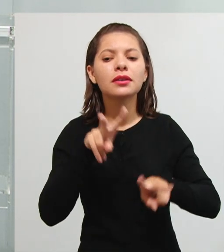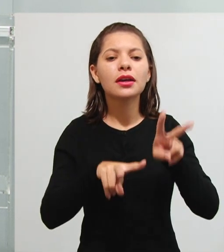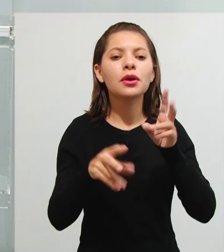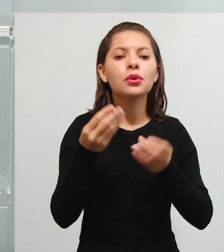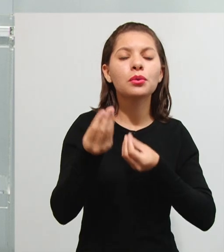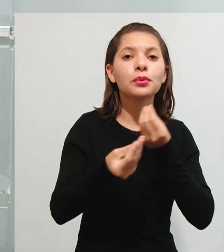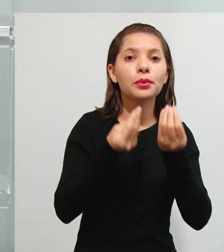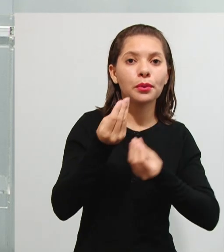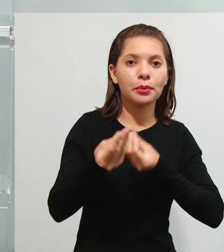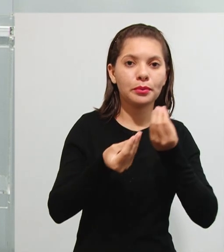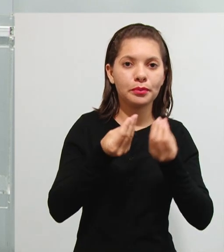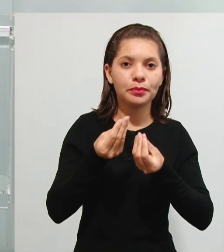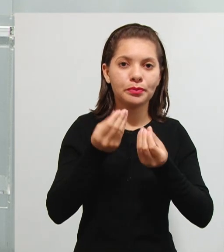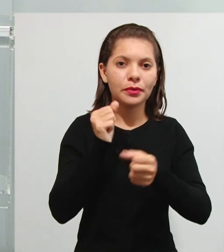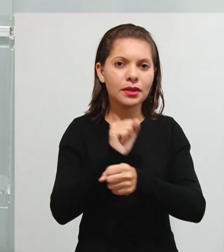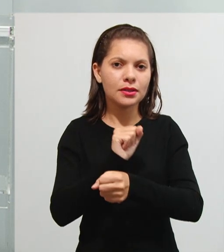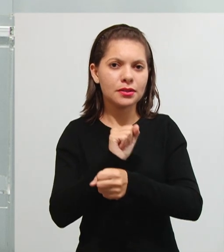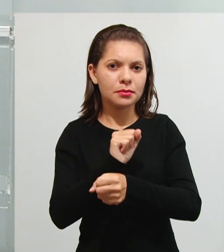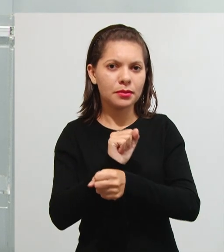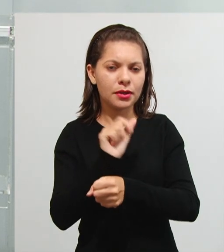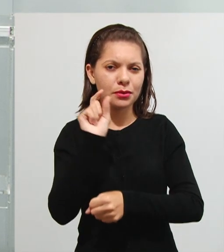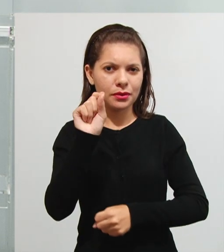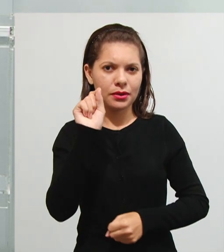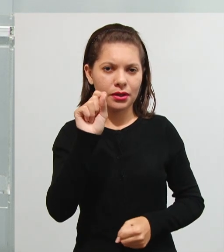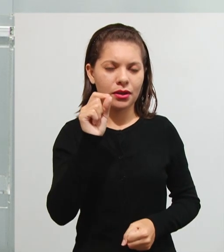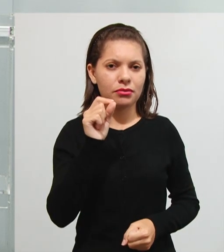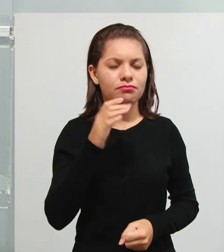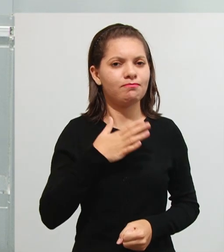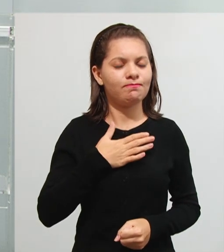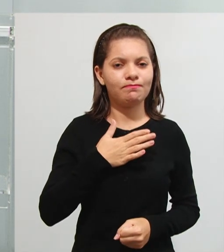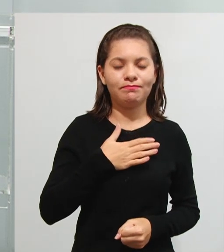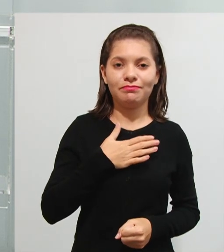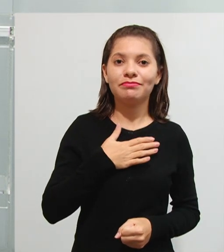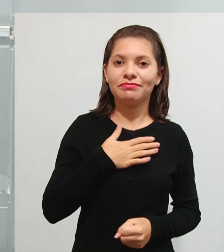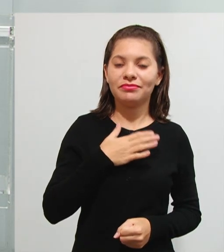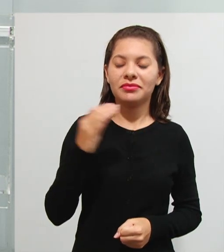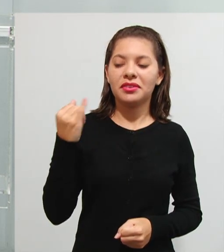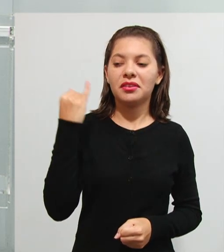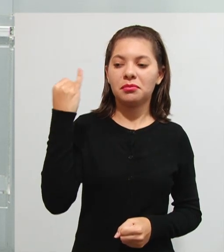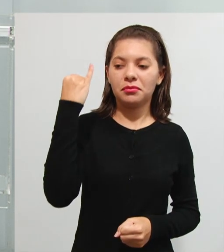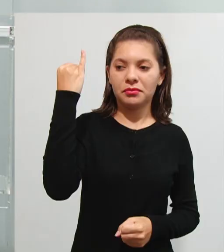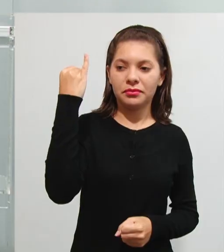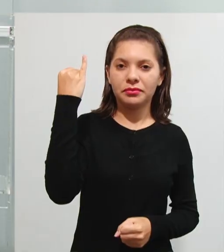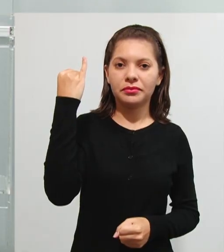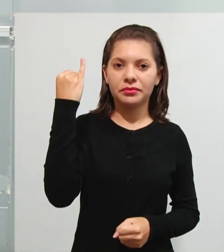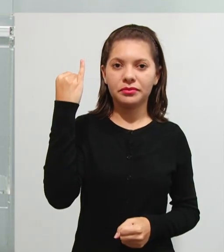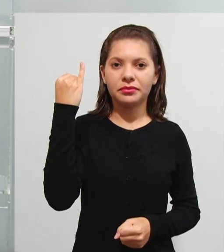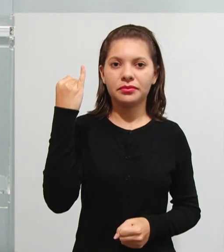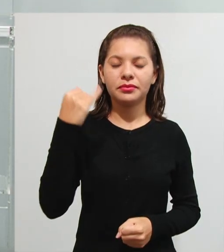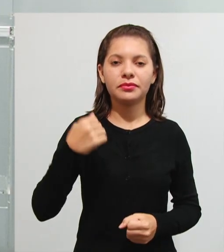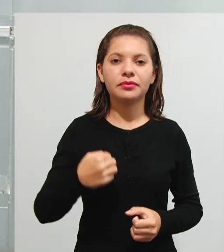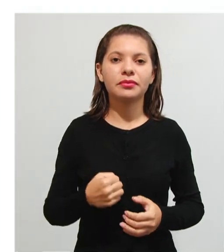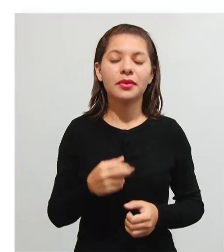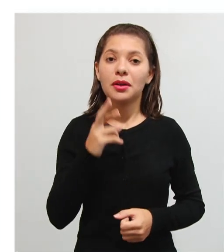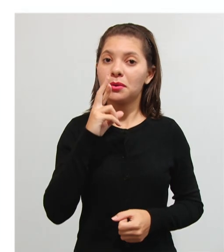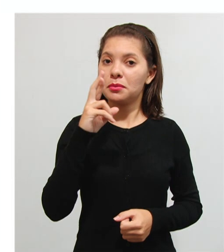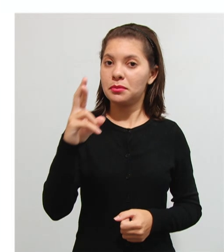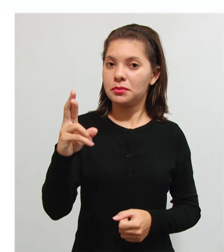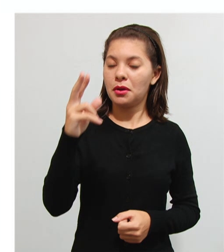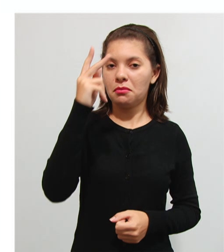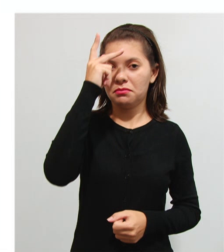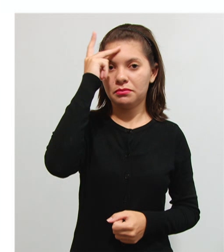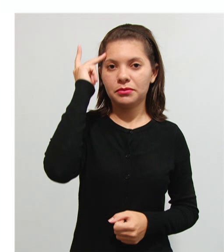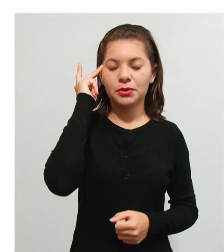o que que se espera dela onde que ela pode melhorar isso é muito importante para dar retorno para